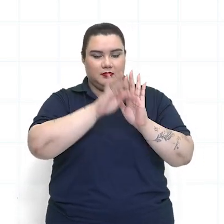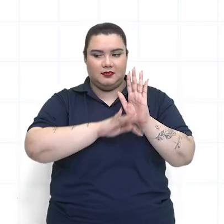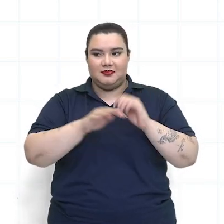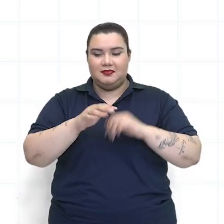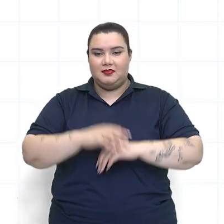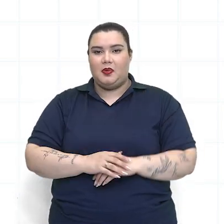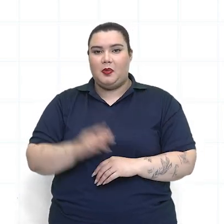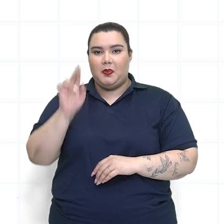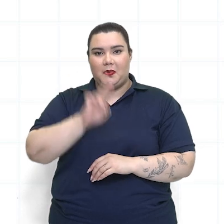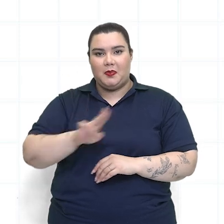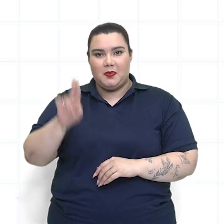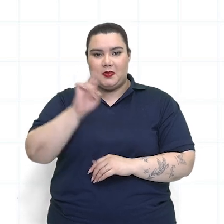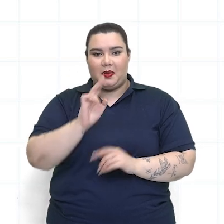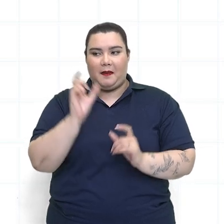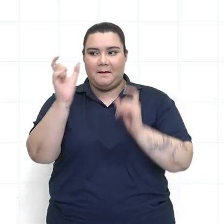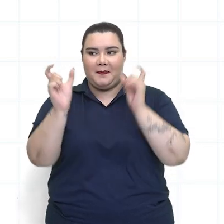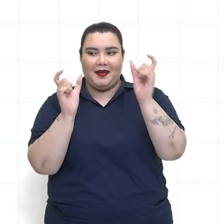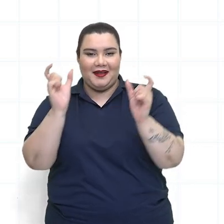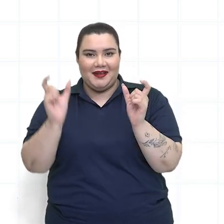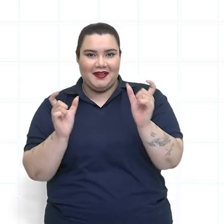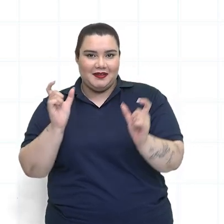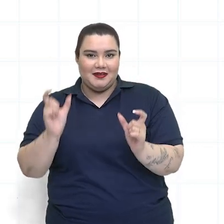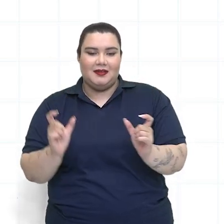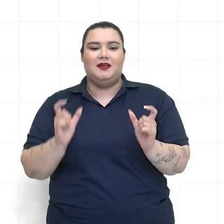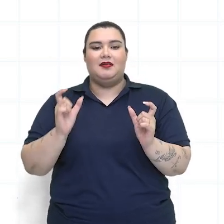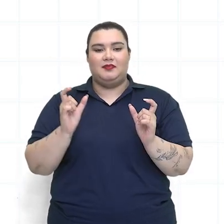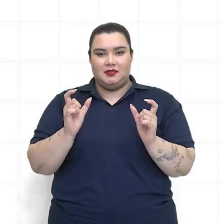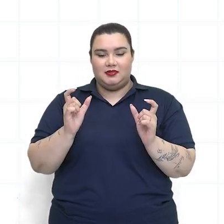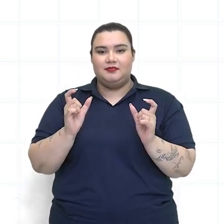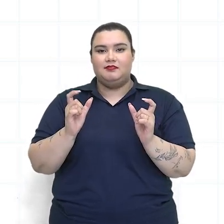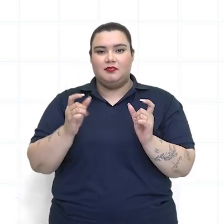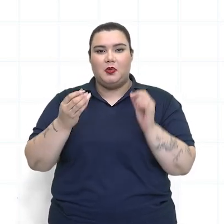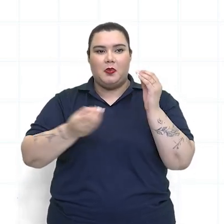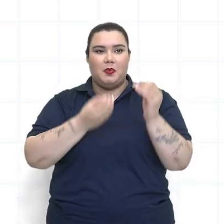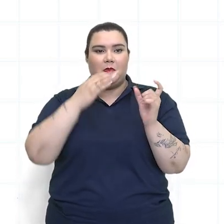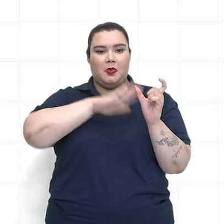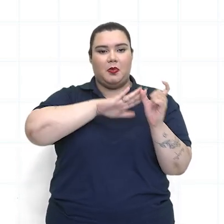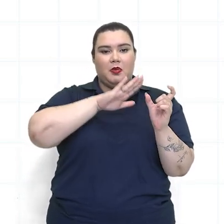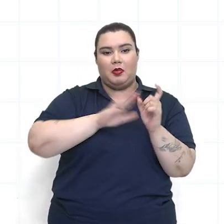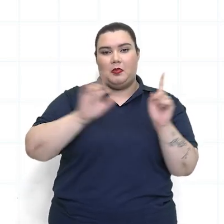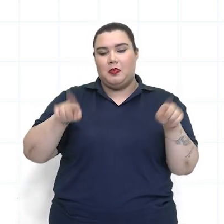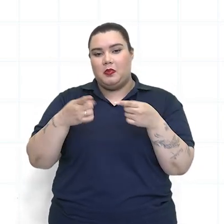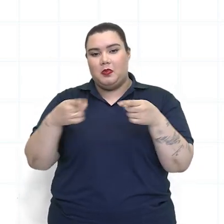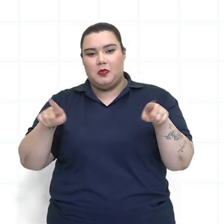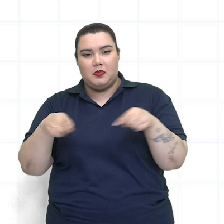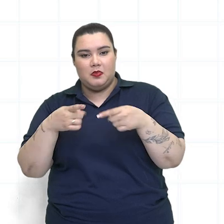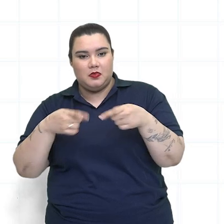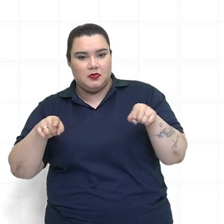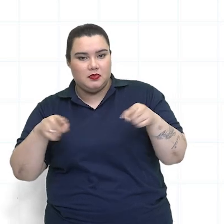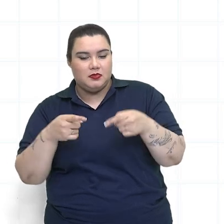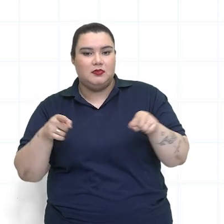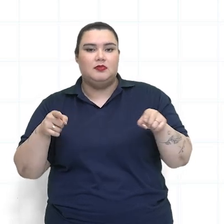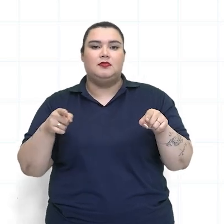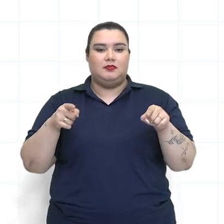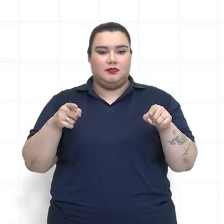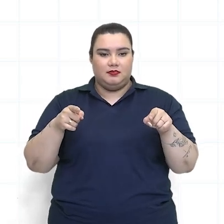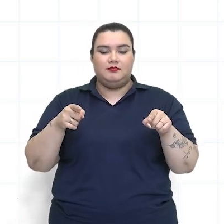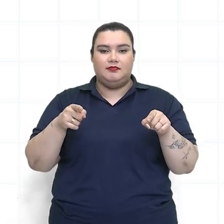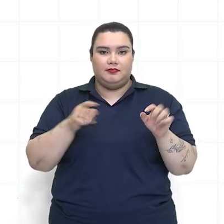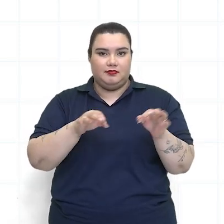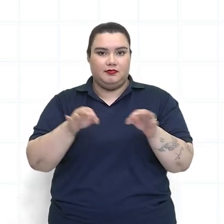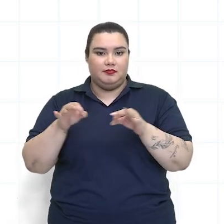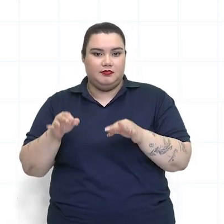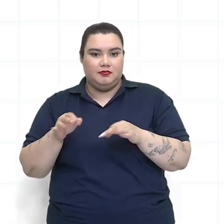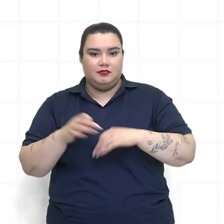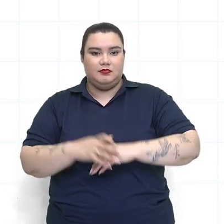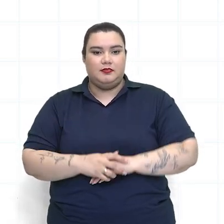você utiliza palavras no sentido conotativo, né? Em músicas, em poemas. Que música é um poema,